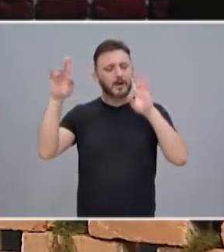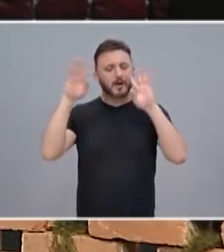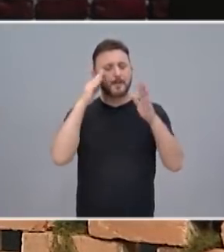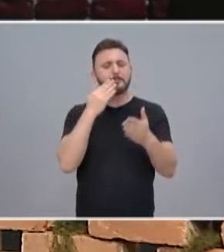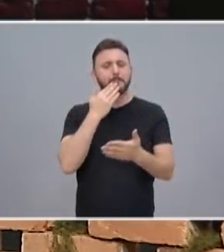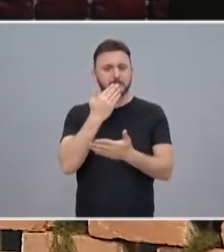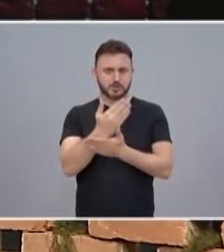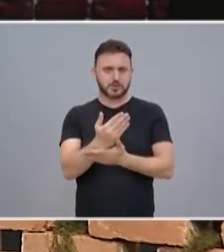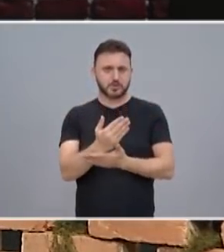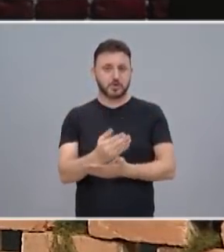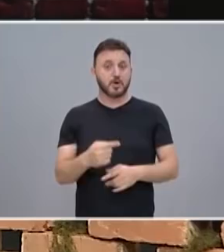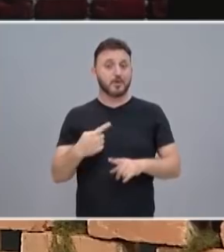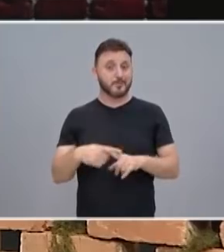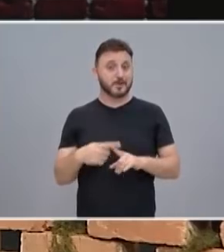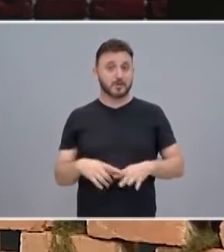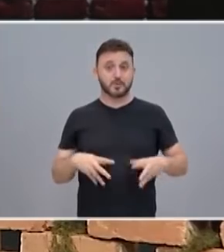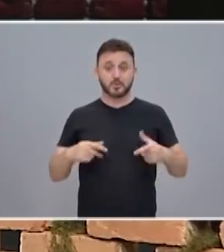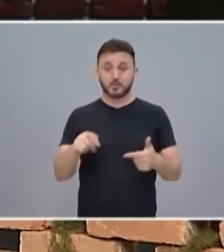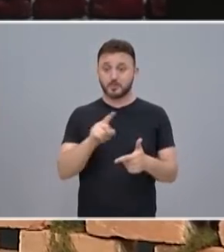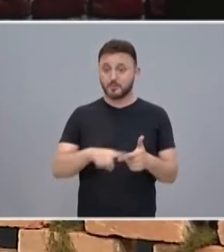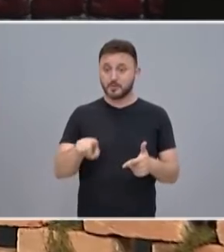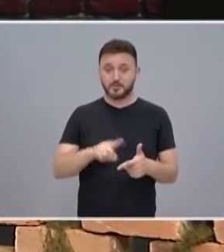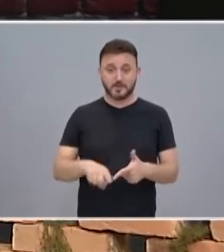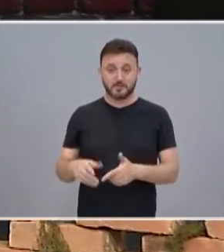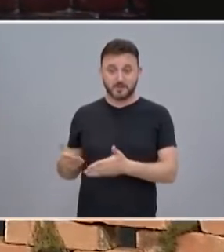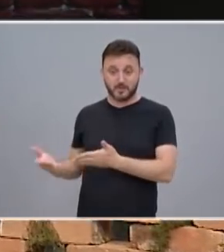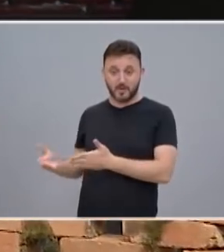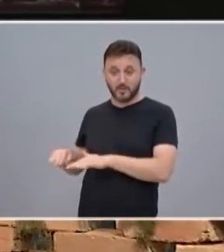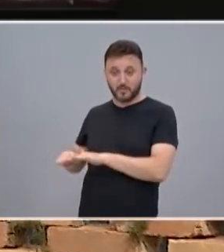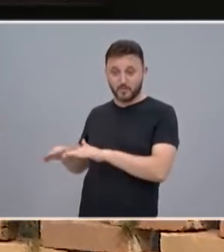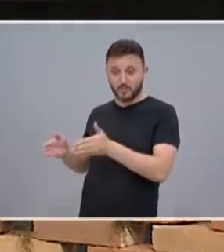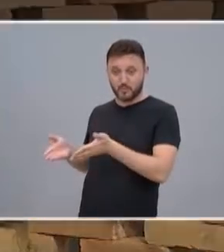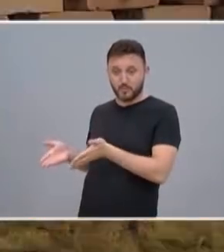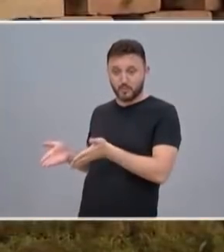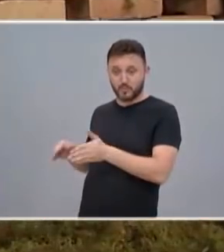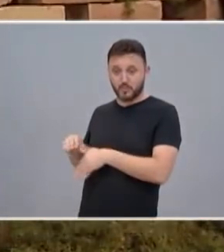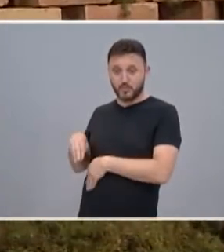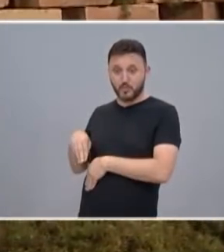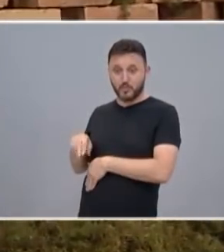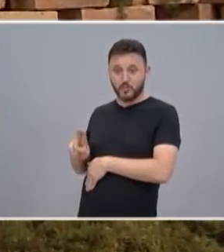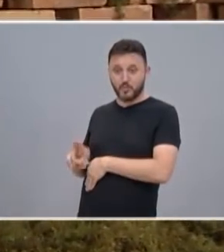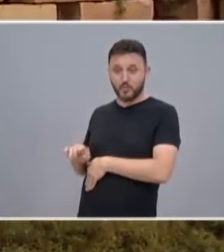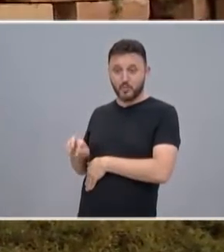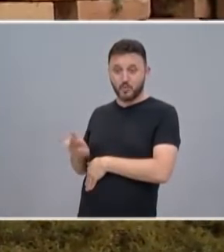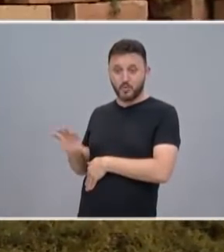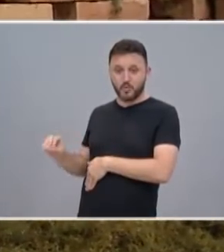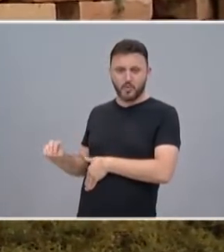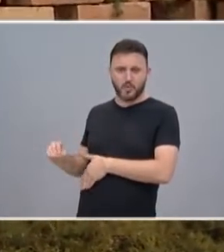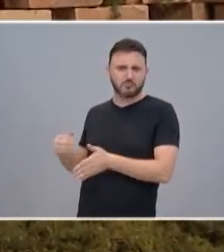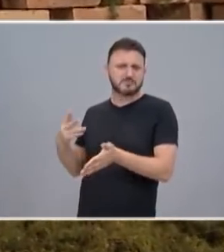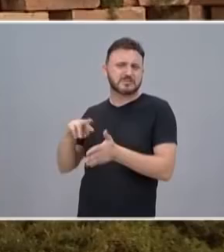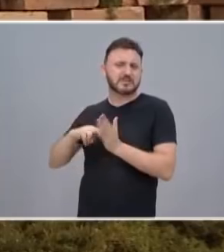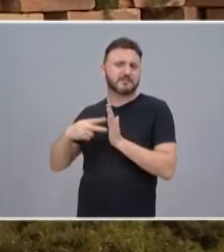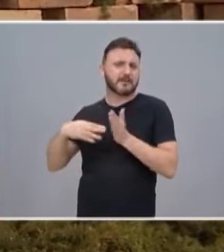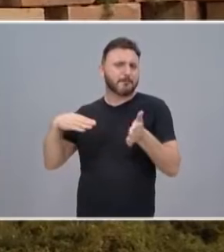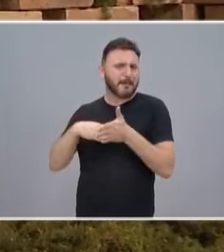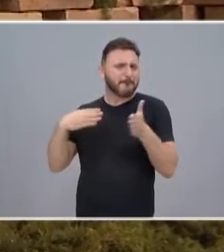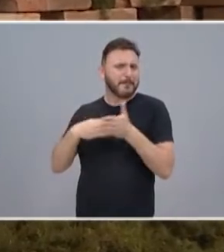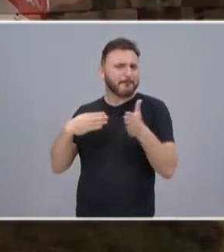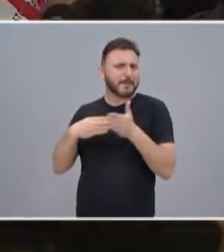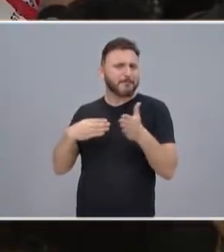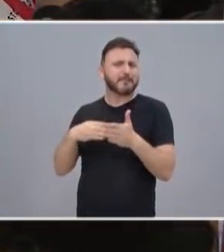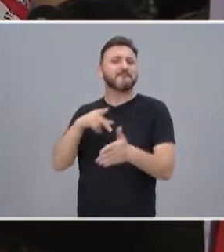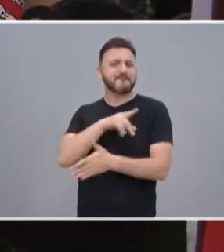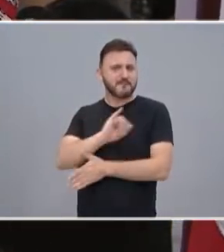acreditarmos, as muralhas, essa muralha aqui, ó, vão cair, as muralhas do teu coração, da tua vida. Eu tenho